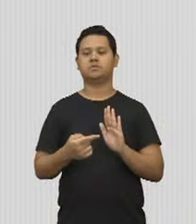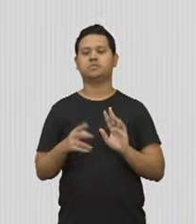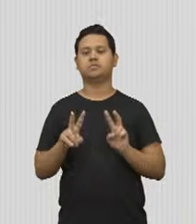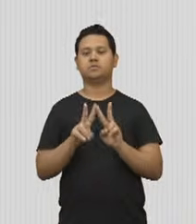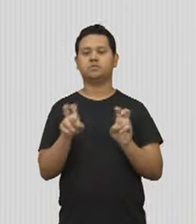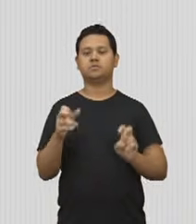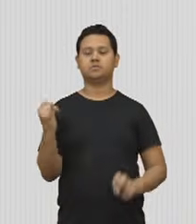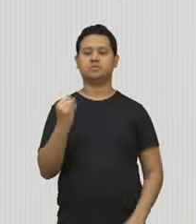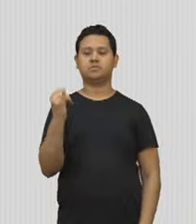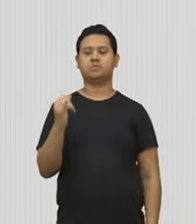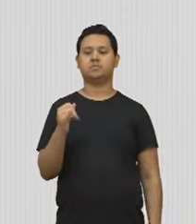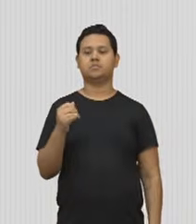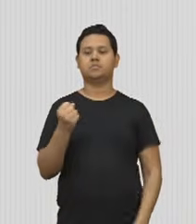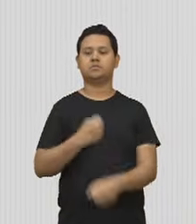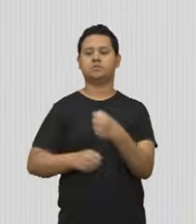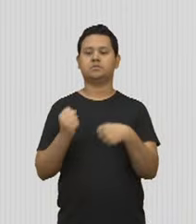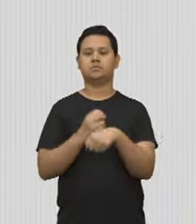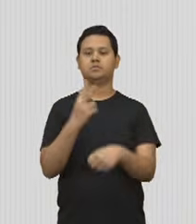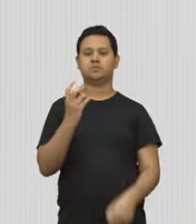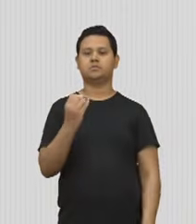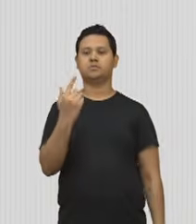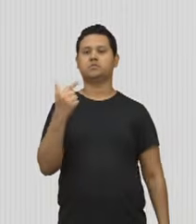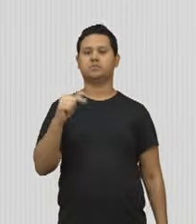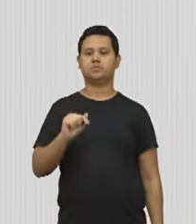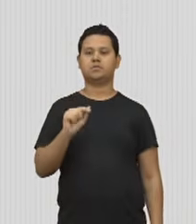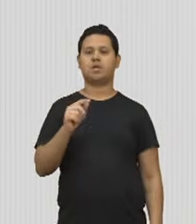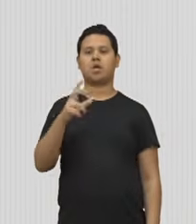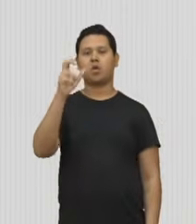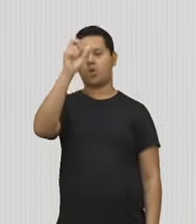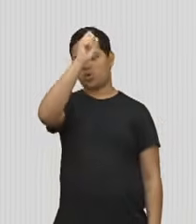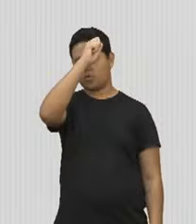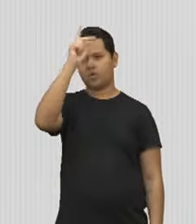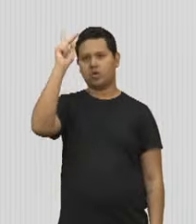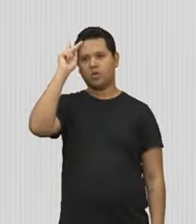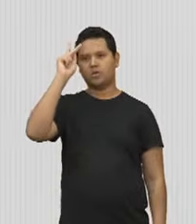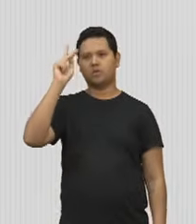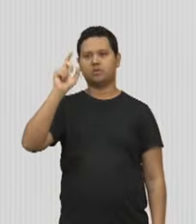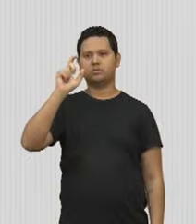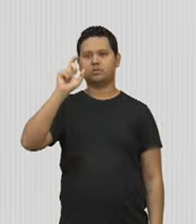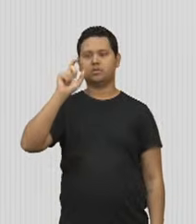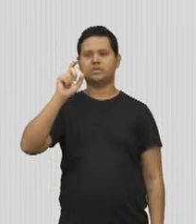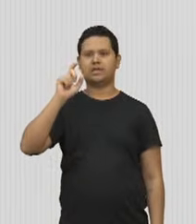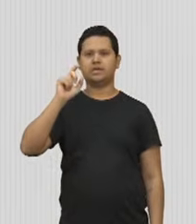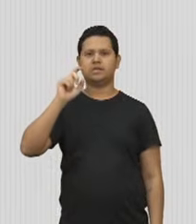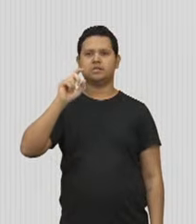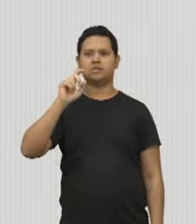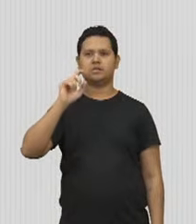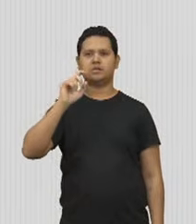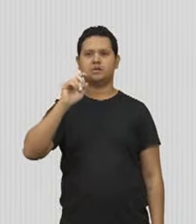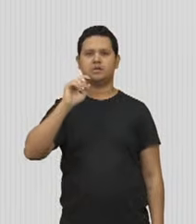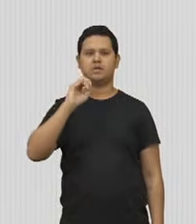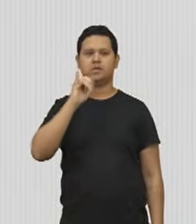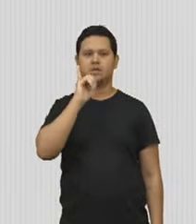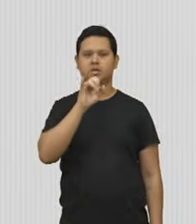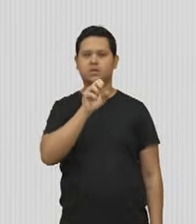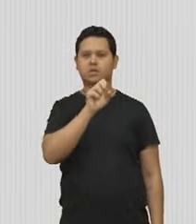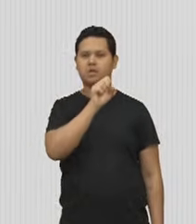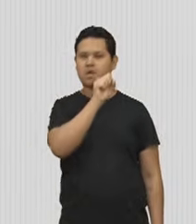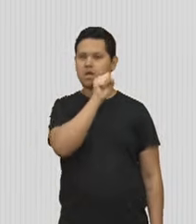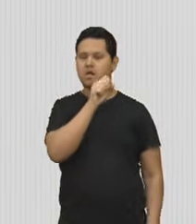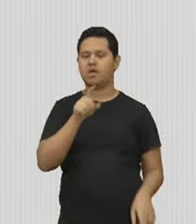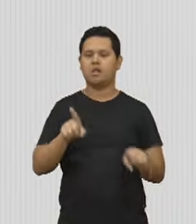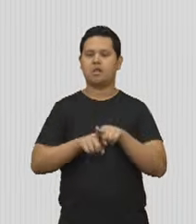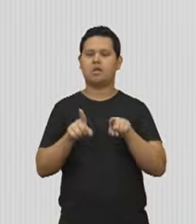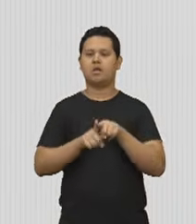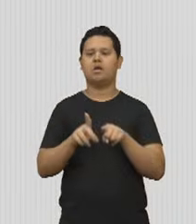questão importante. Em 2017, o prefeito Isaías Santana, ele aprovou uma lei nessa casa para que reduzisse para 2% as alíquotas